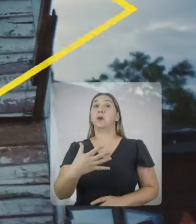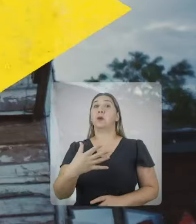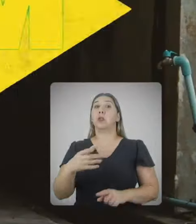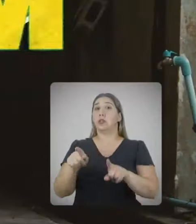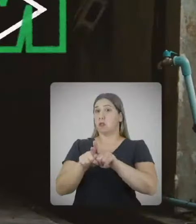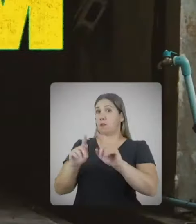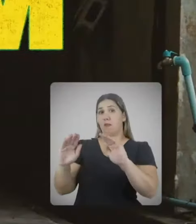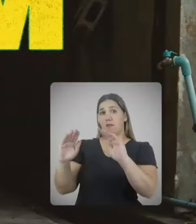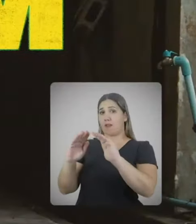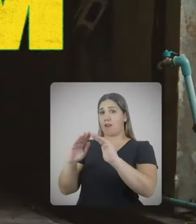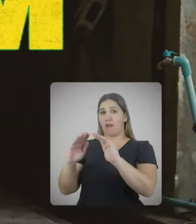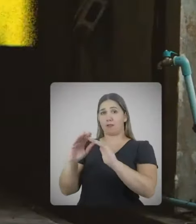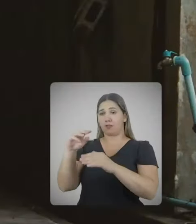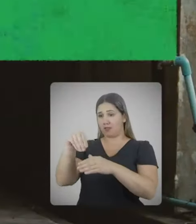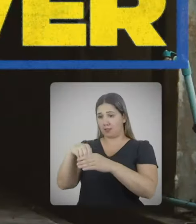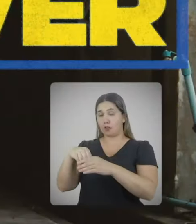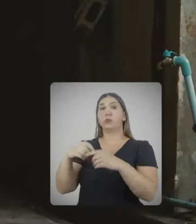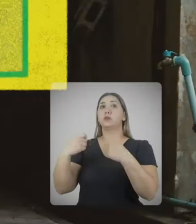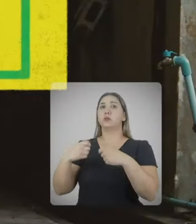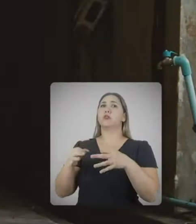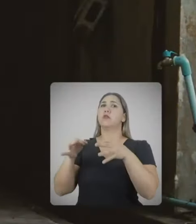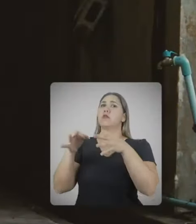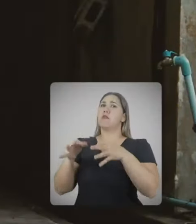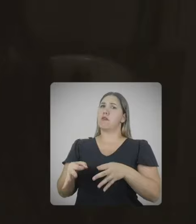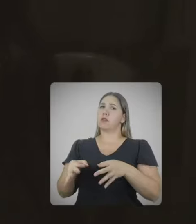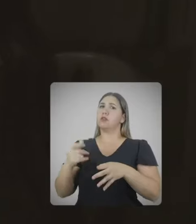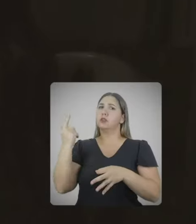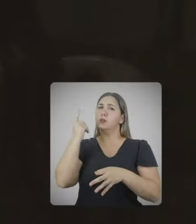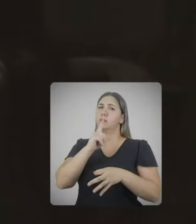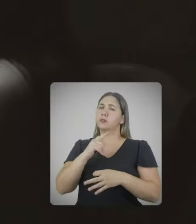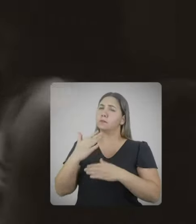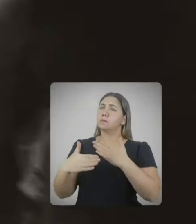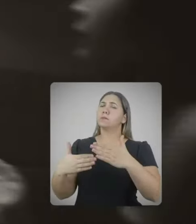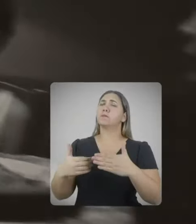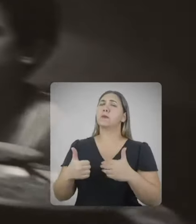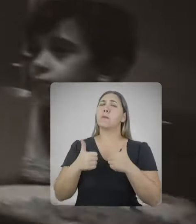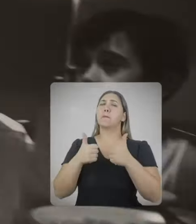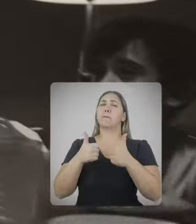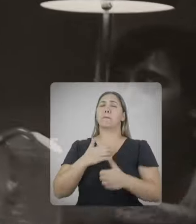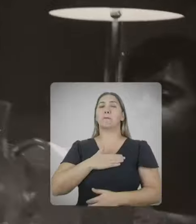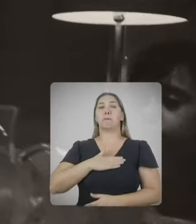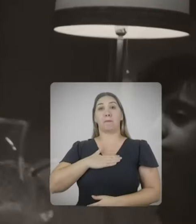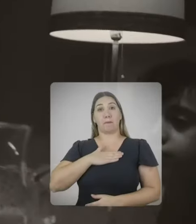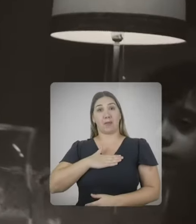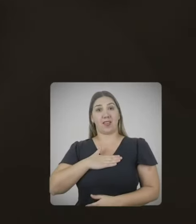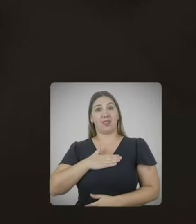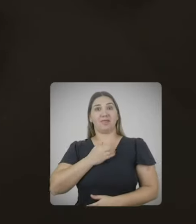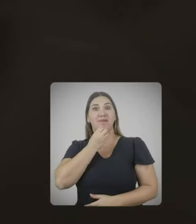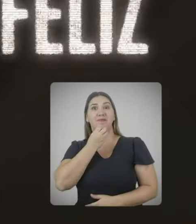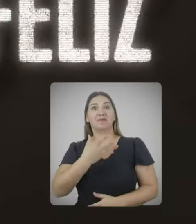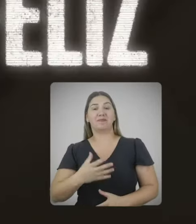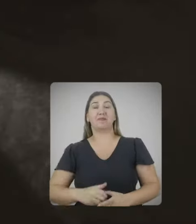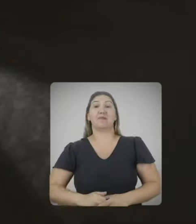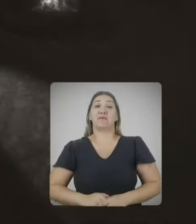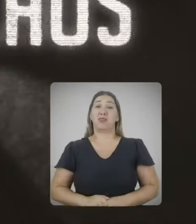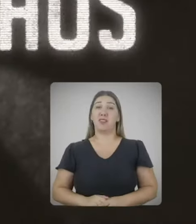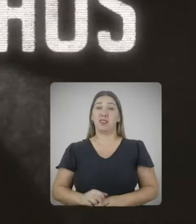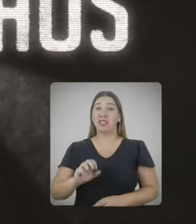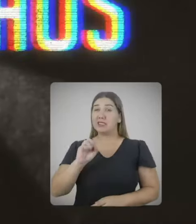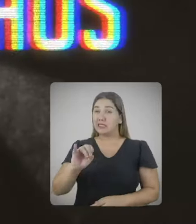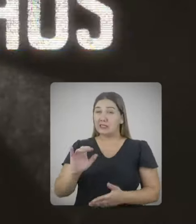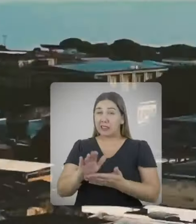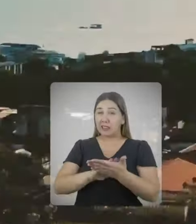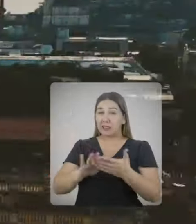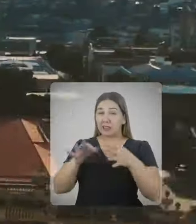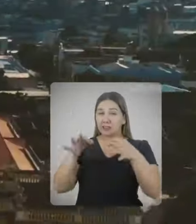coisa. A vida precisa estar em ordem para se viver bem. Sem isso, o resultado é conflito e ninguém é feliz vivendo